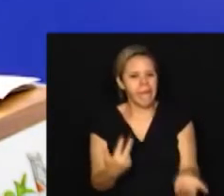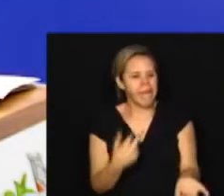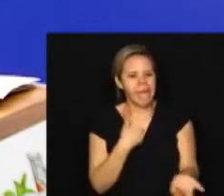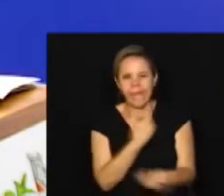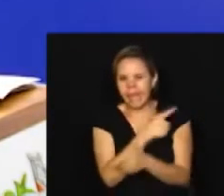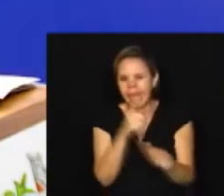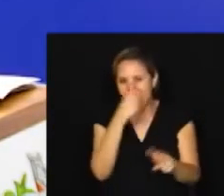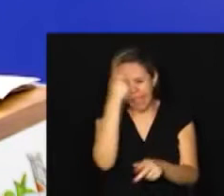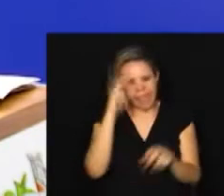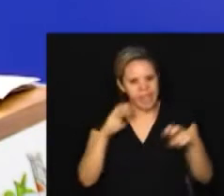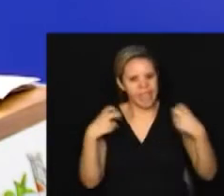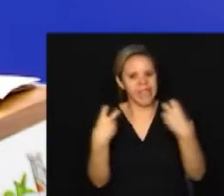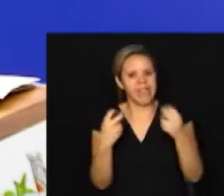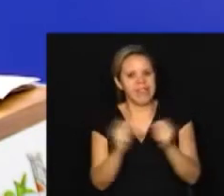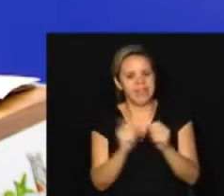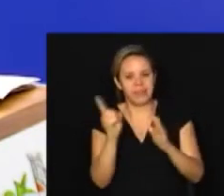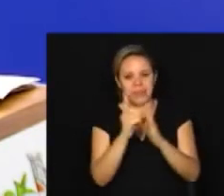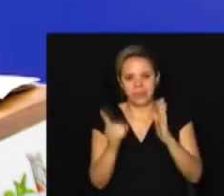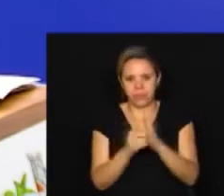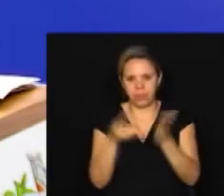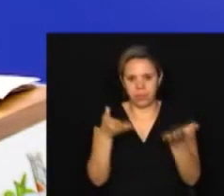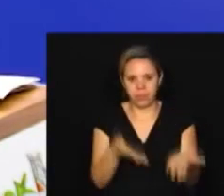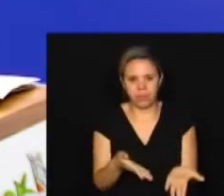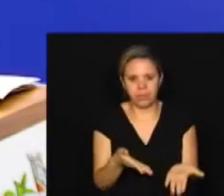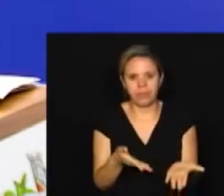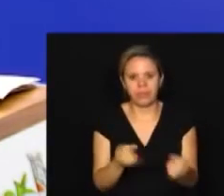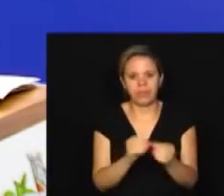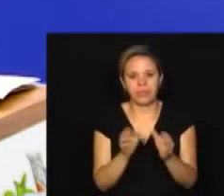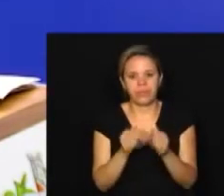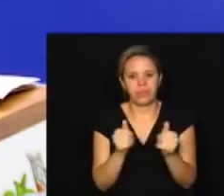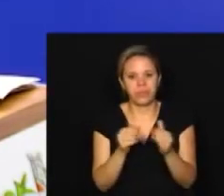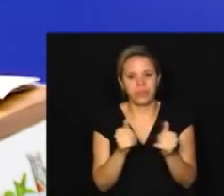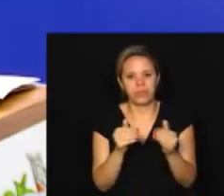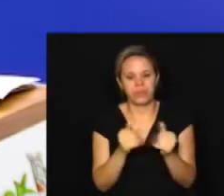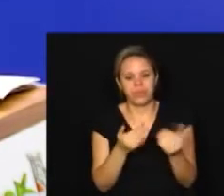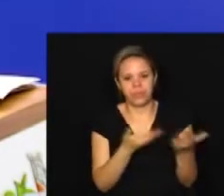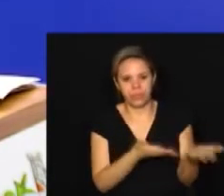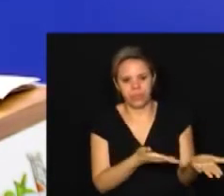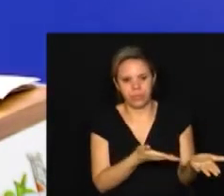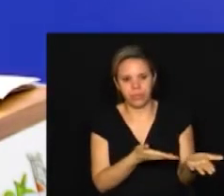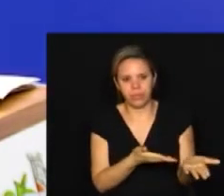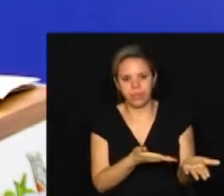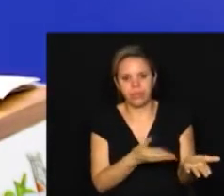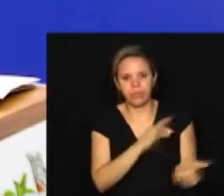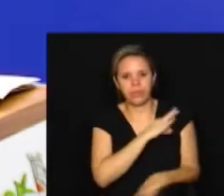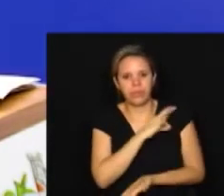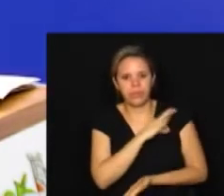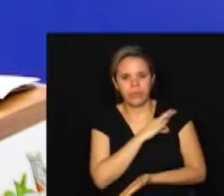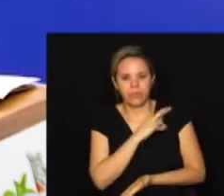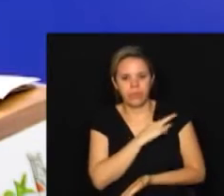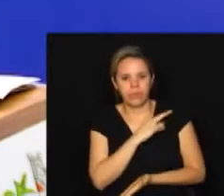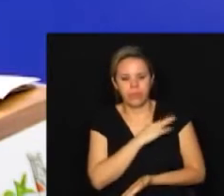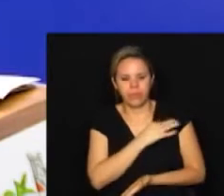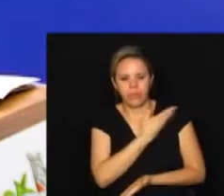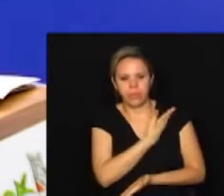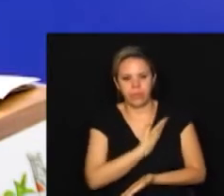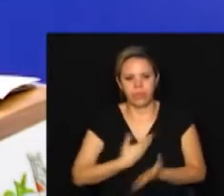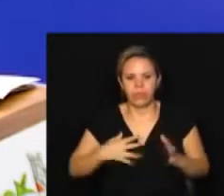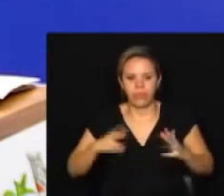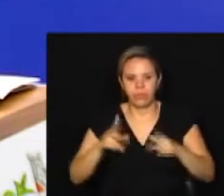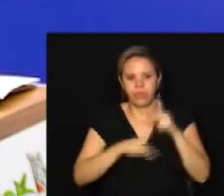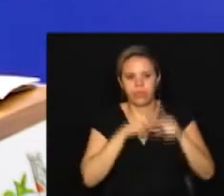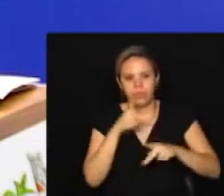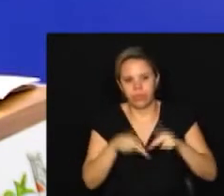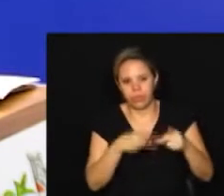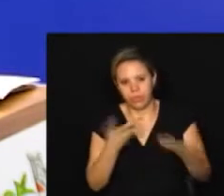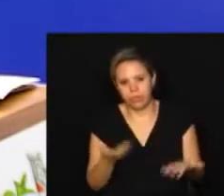tem a torcida e esse decreto foi solicitado pela Polícia Militar, pelas autoridades que vão